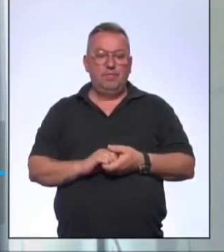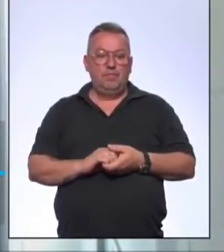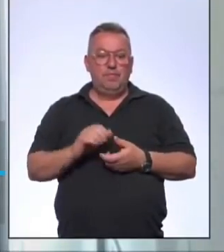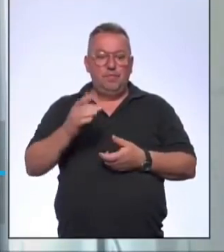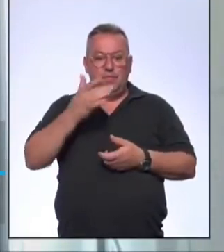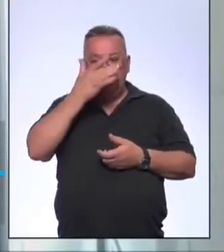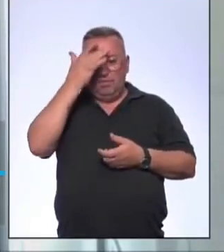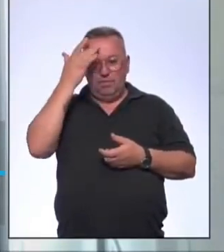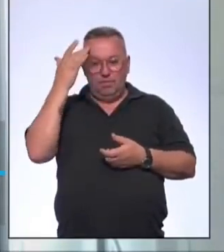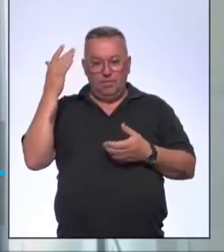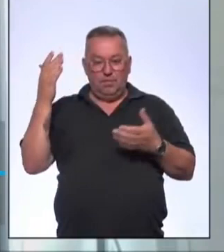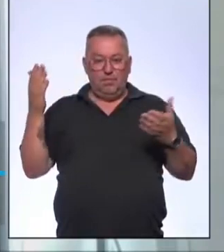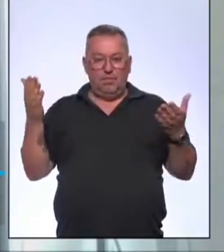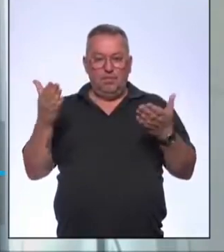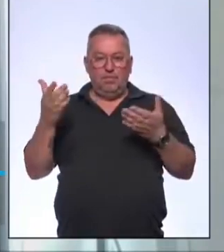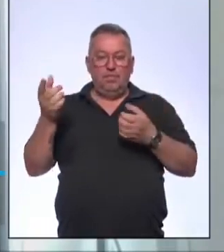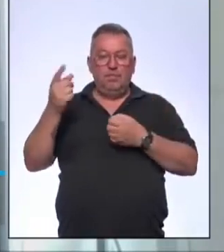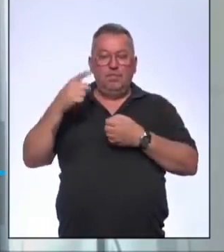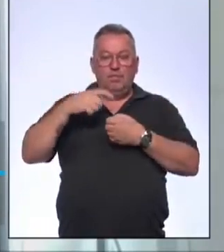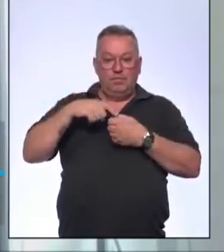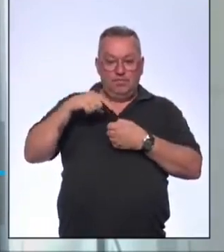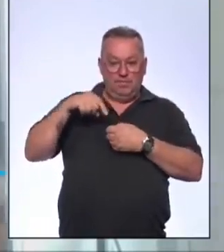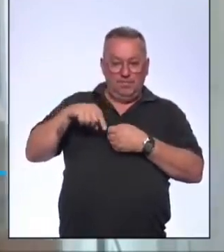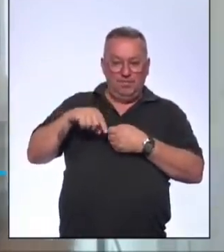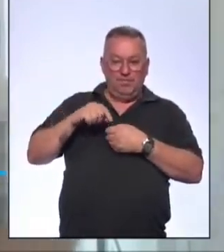Pessoal, então voltando aqui